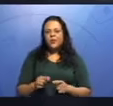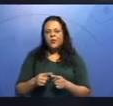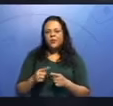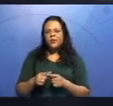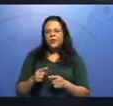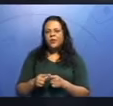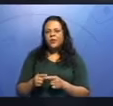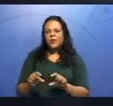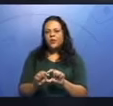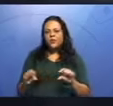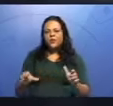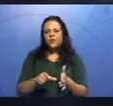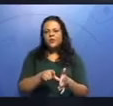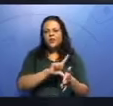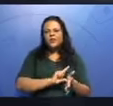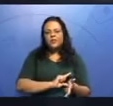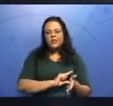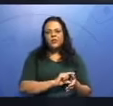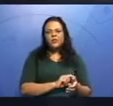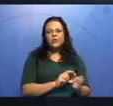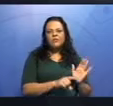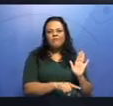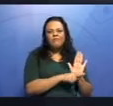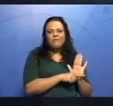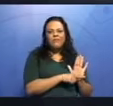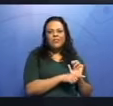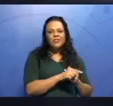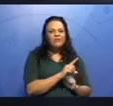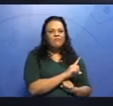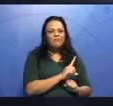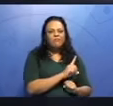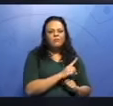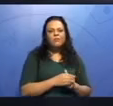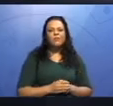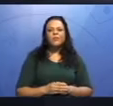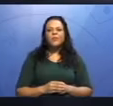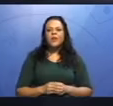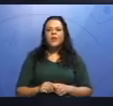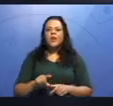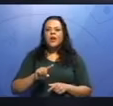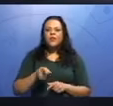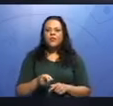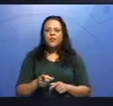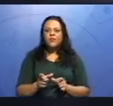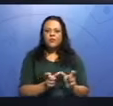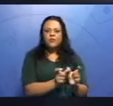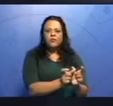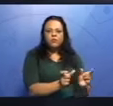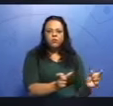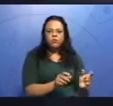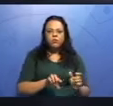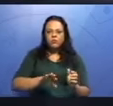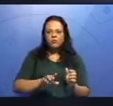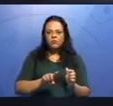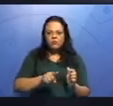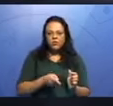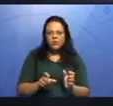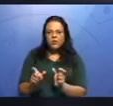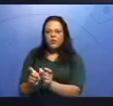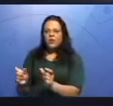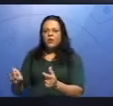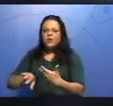negativa, usa-se a conjunção nem e não. A vírgula separa a oração inicial, iniciada por